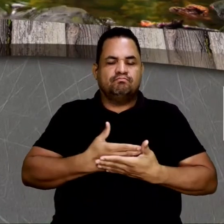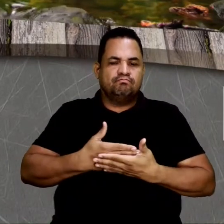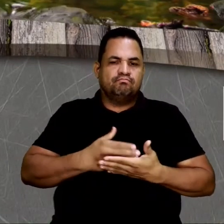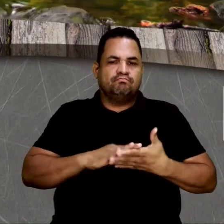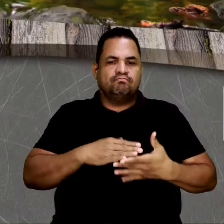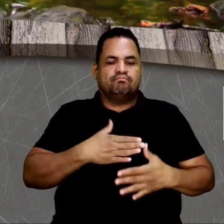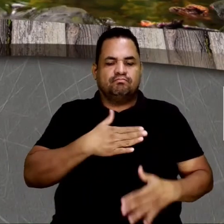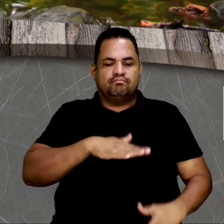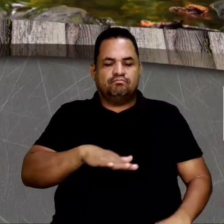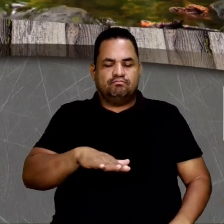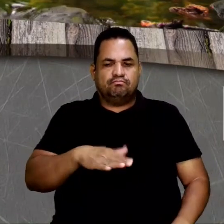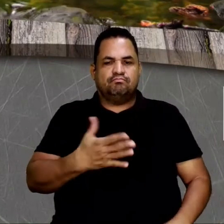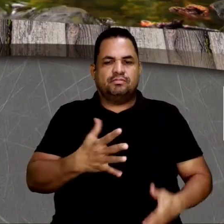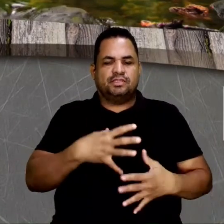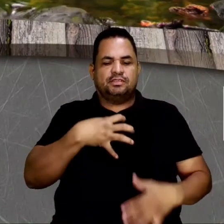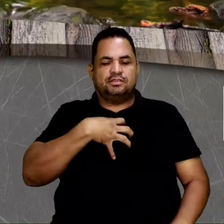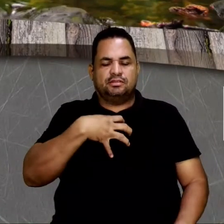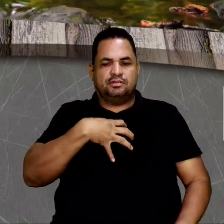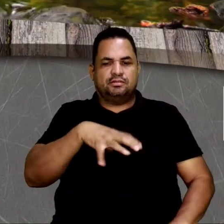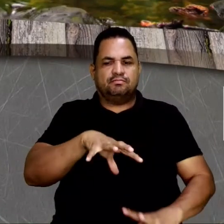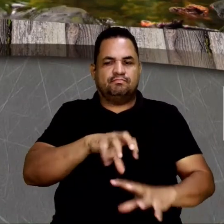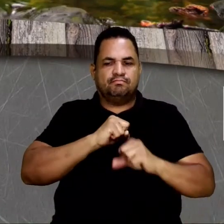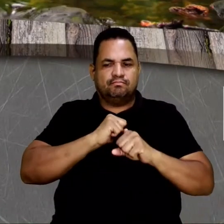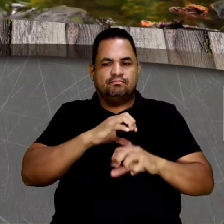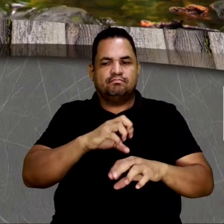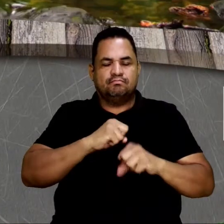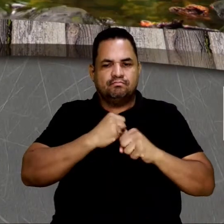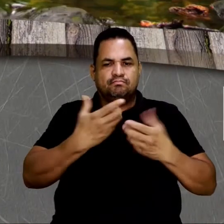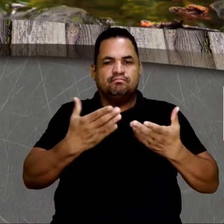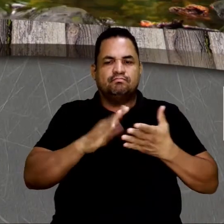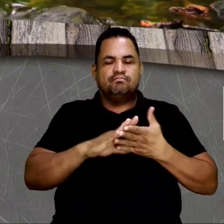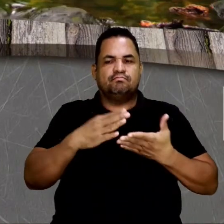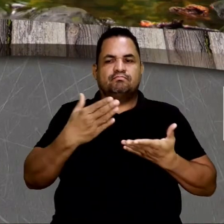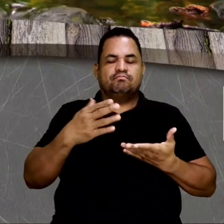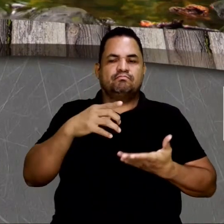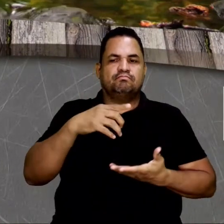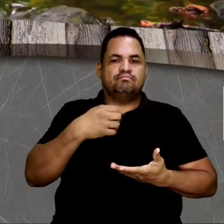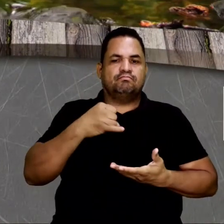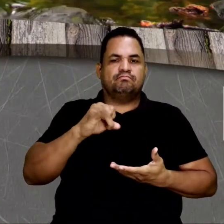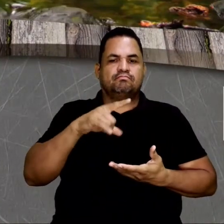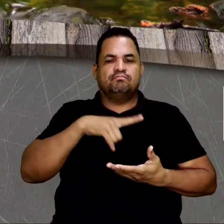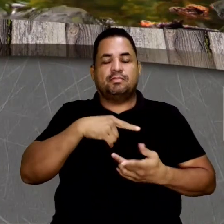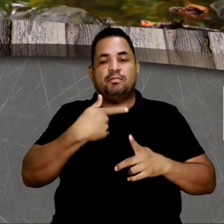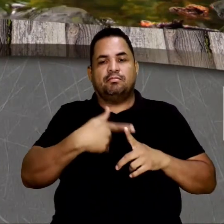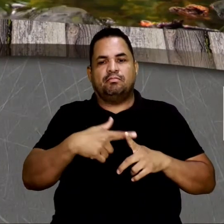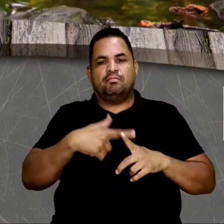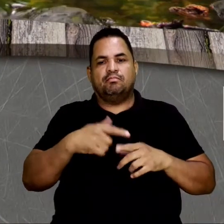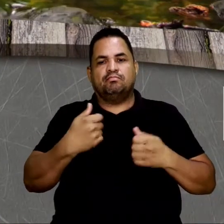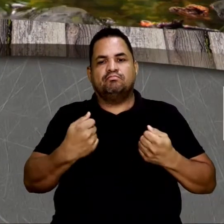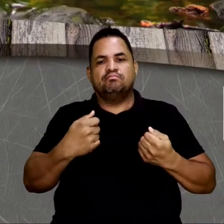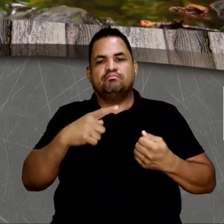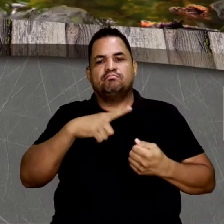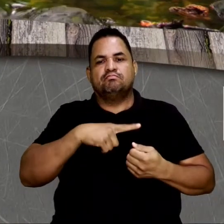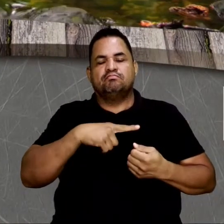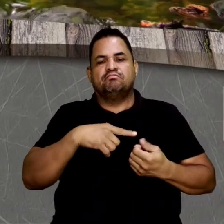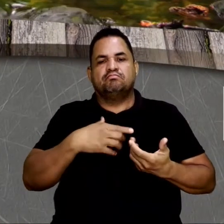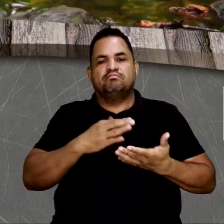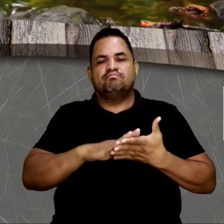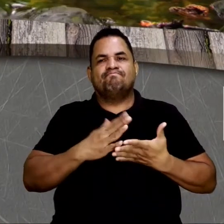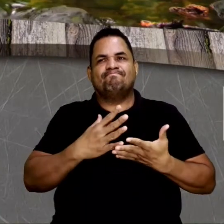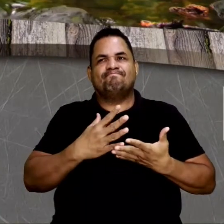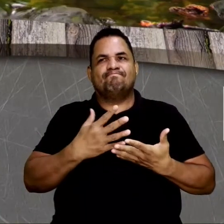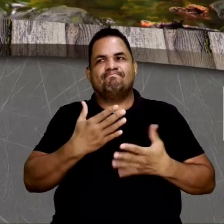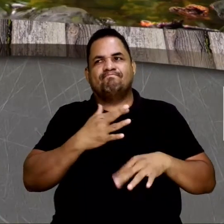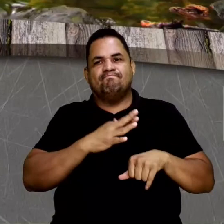sentindo e absorvendo. Isso pode trazer, se for algumas situações problemáticas, pode trazer traumas para essa criança que ela